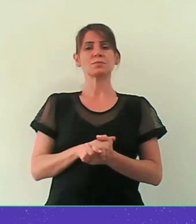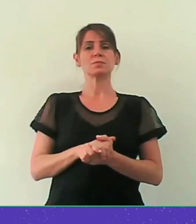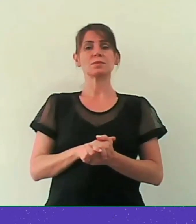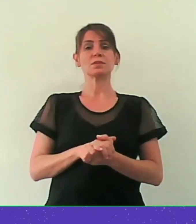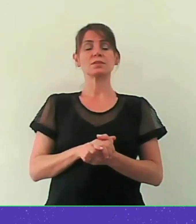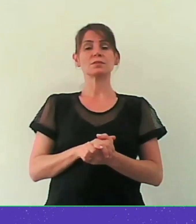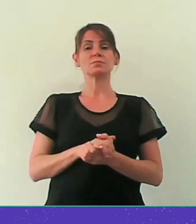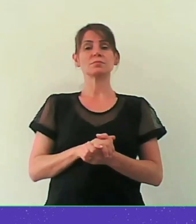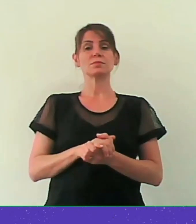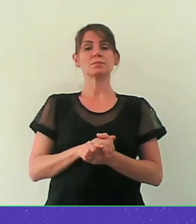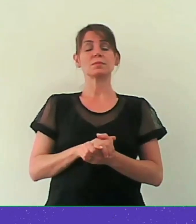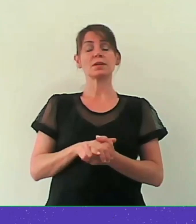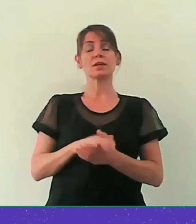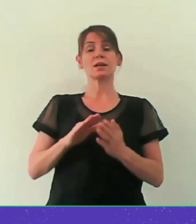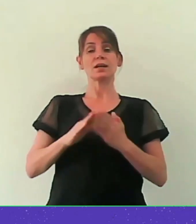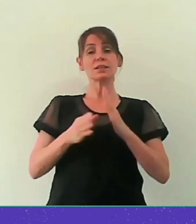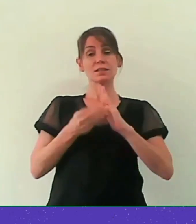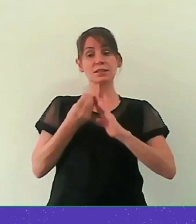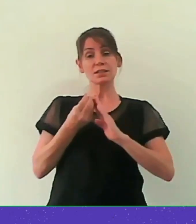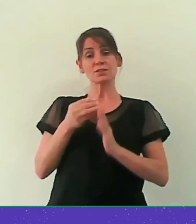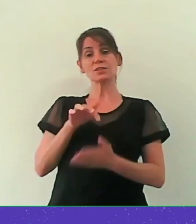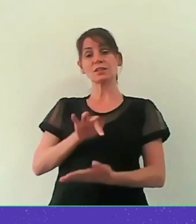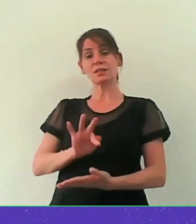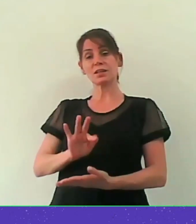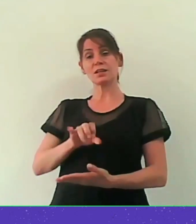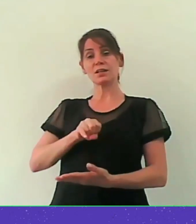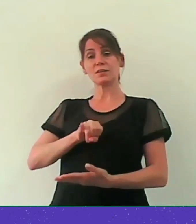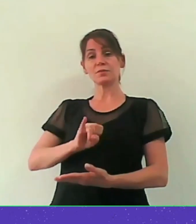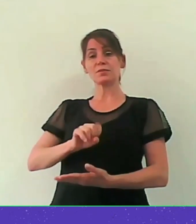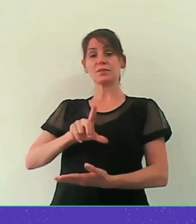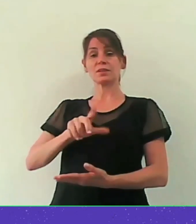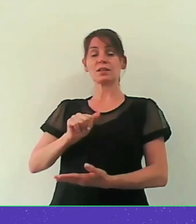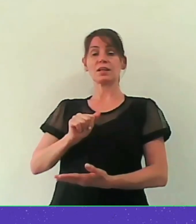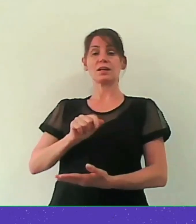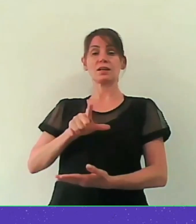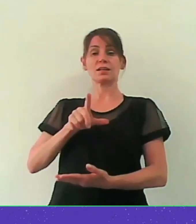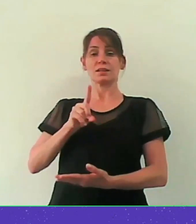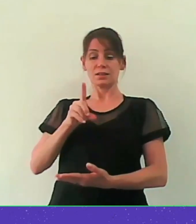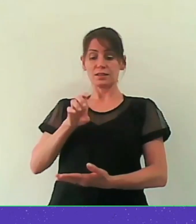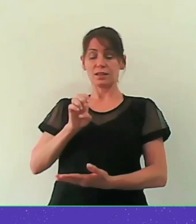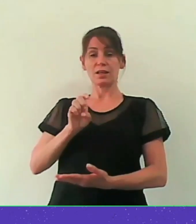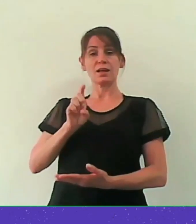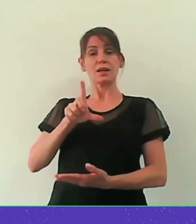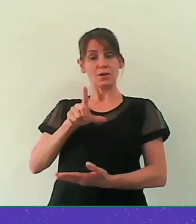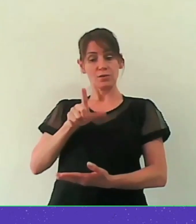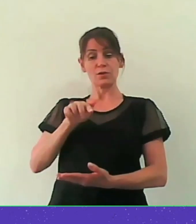em Filadélfia. As condições básicas estão reunidas aqui.